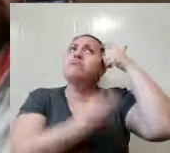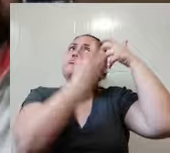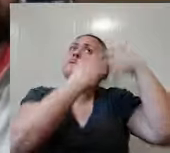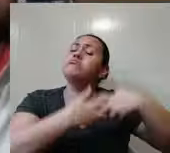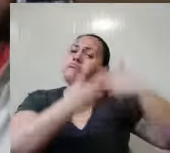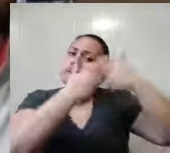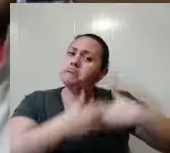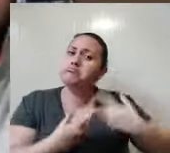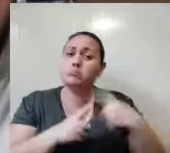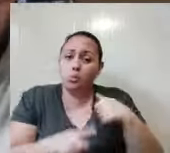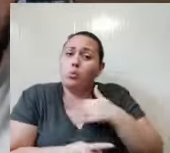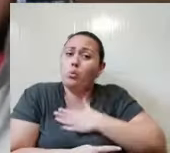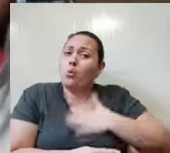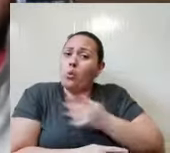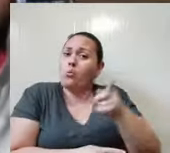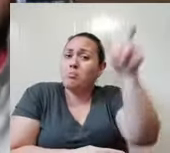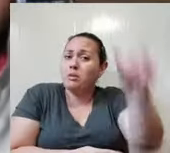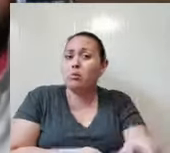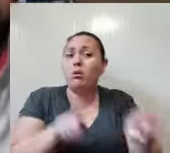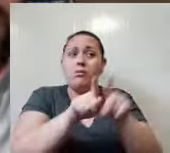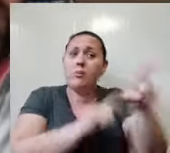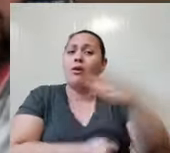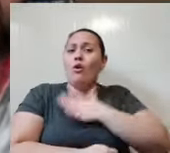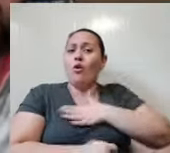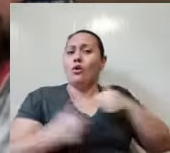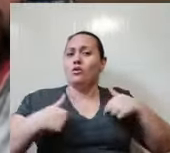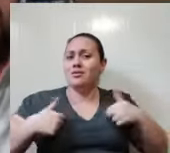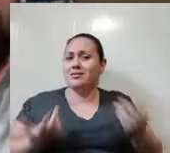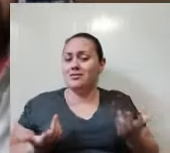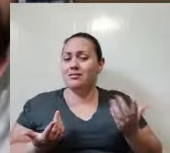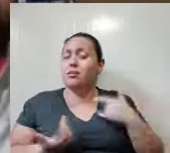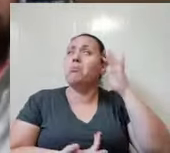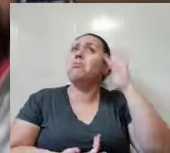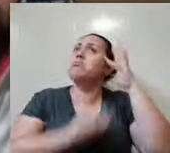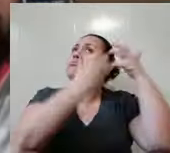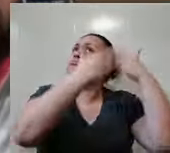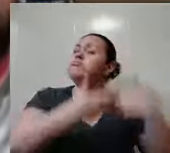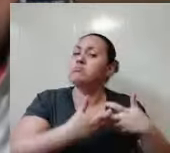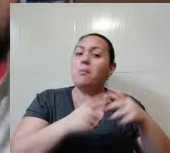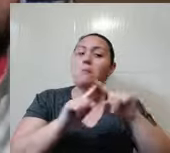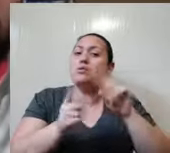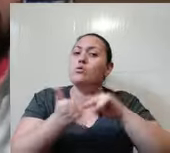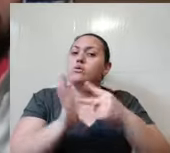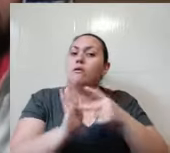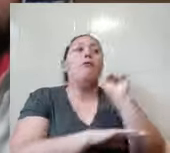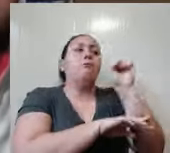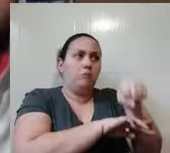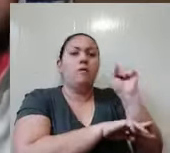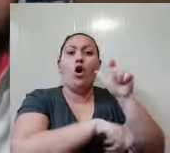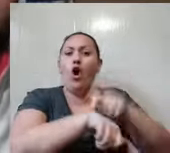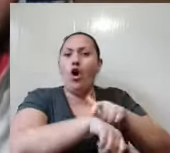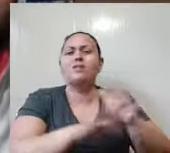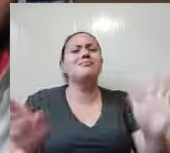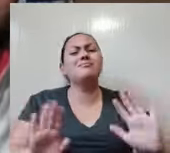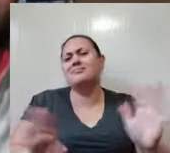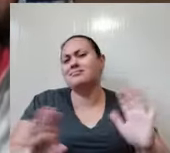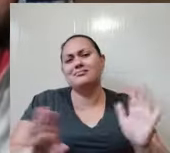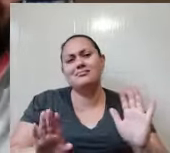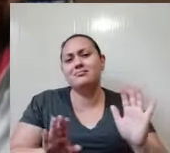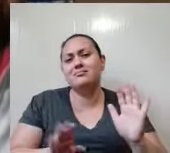comportamento, a respeito de um hábito, vale a pena a gente refletir. Afinal de contas, é uma pessoa que a gente gosta, que gosta da gente. Mas refletir não